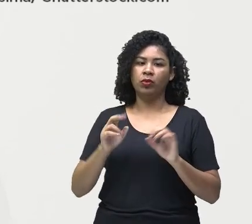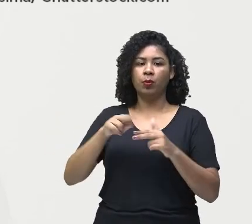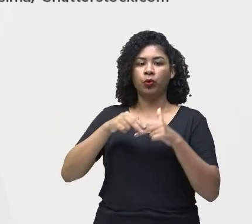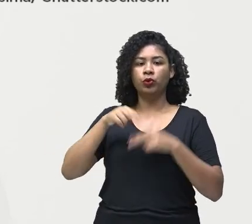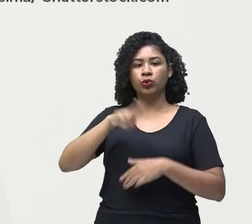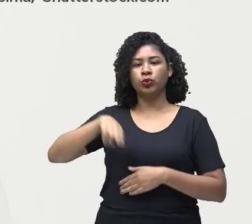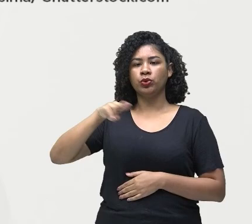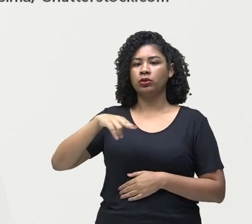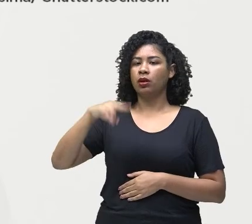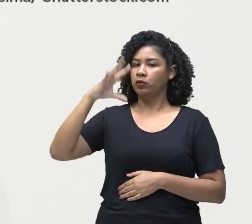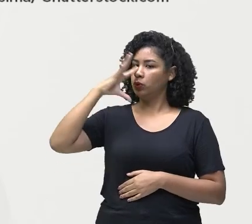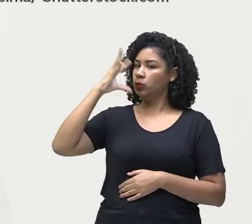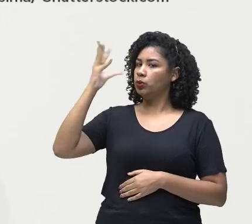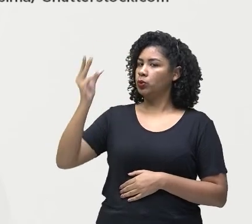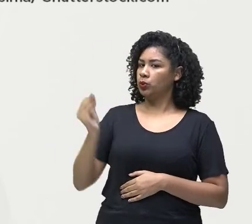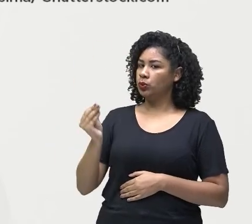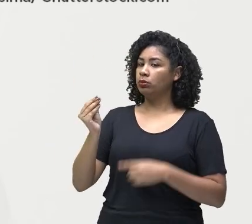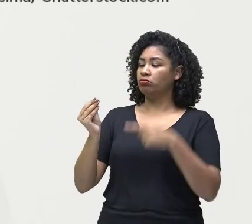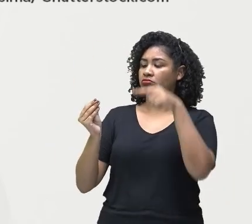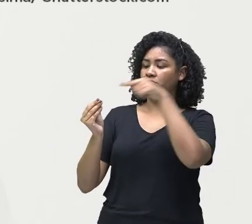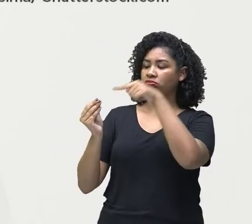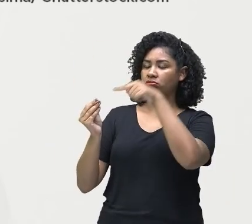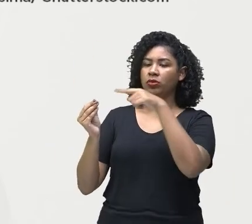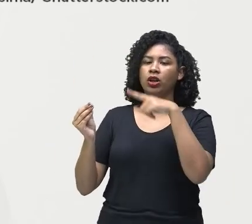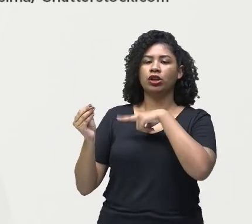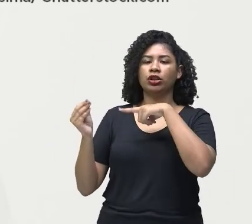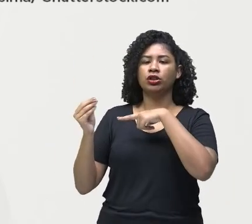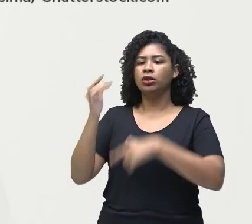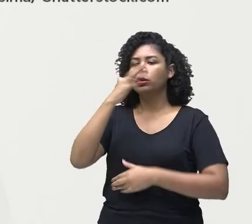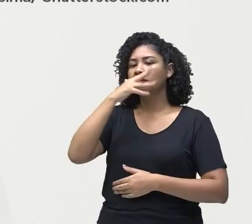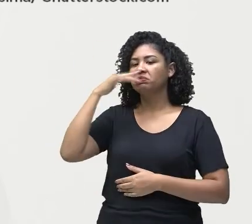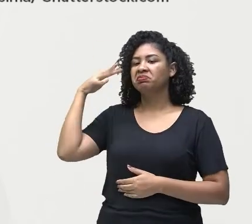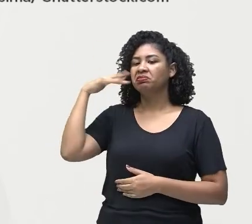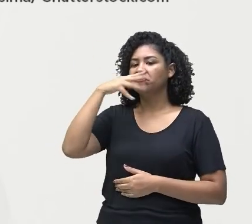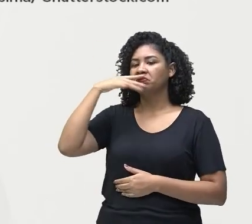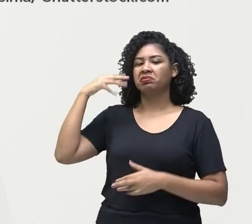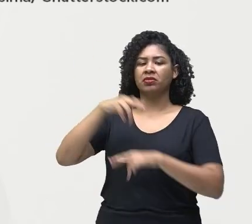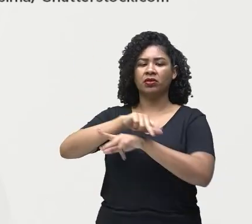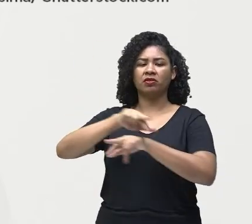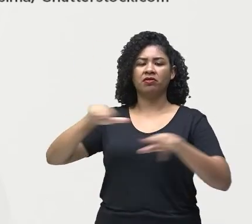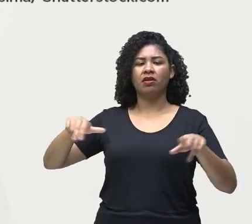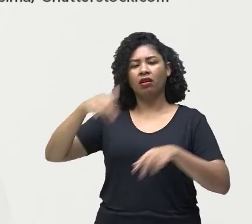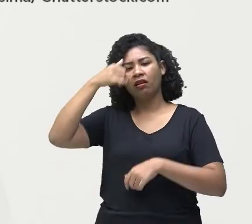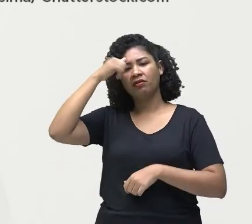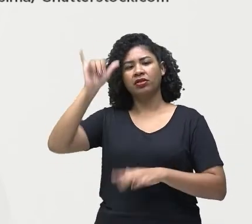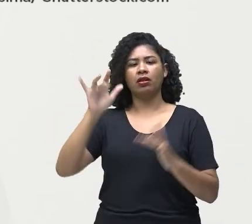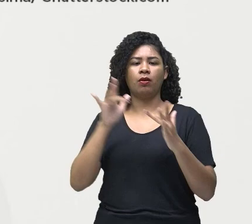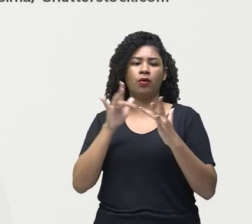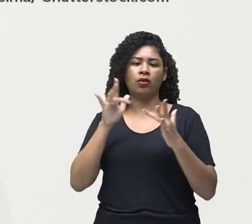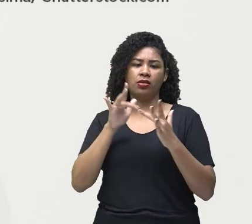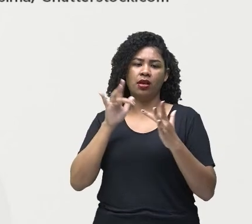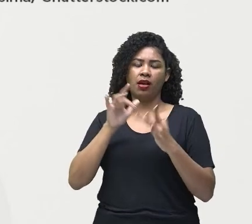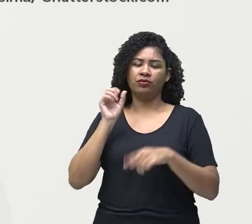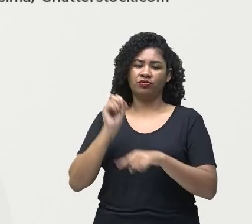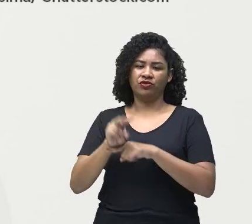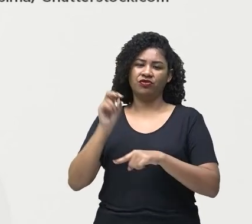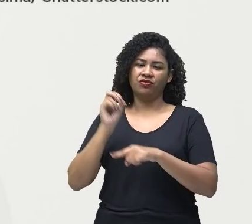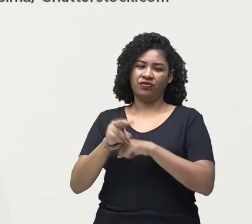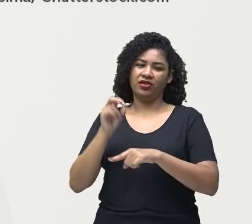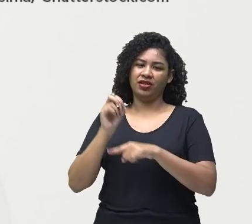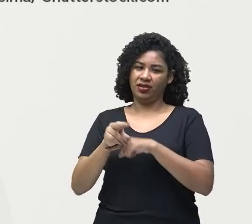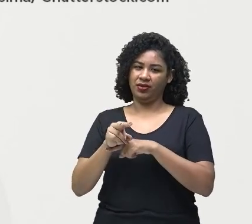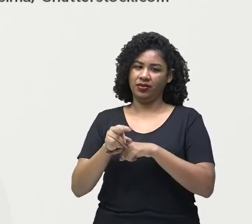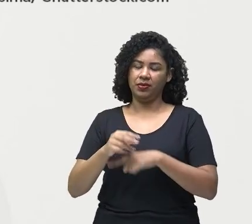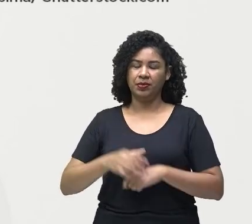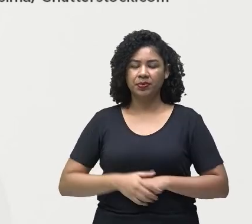porque na ponta tinham várias essências para que matasse os vírus antes de chegar na